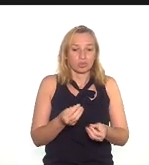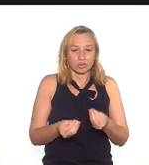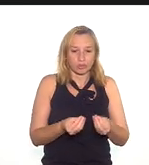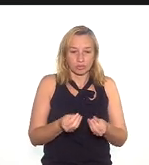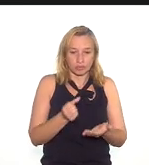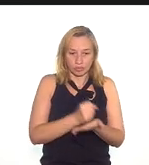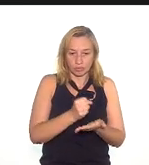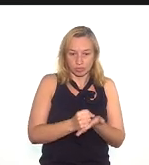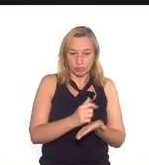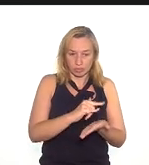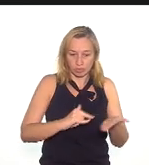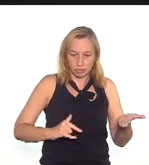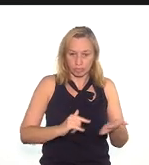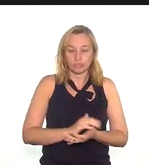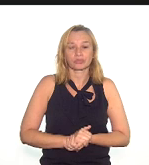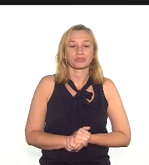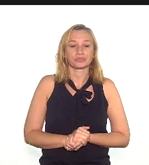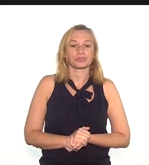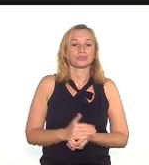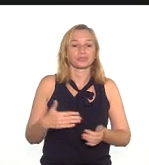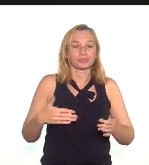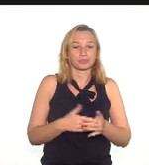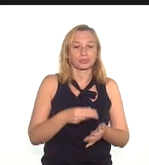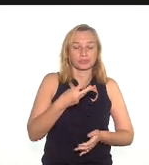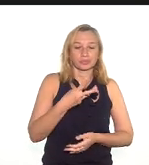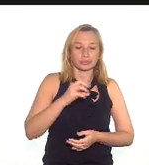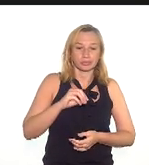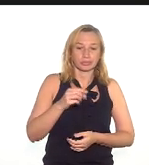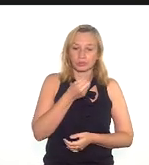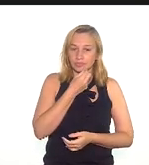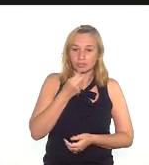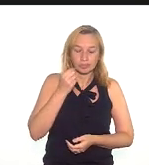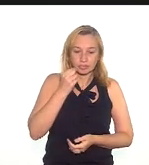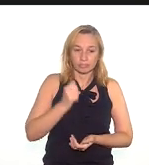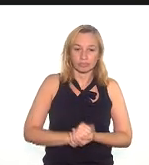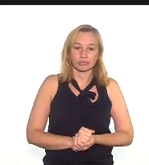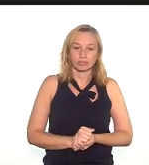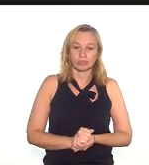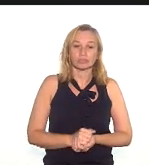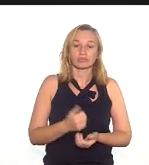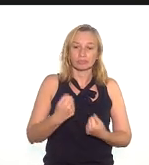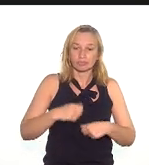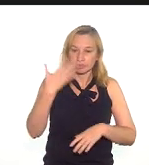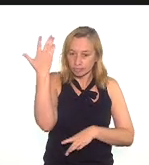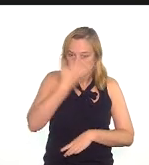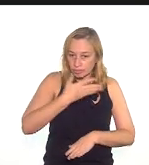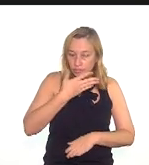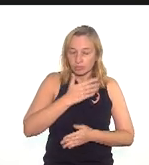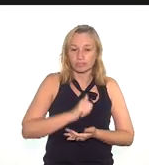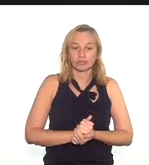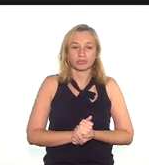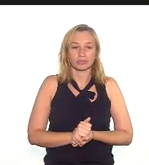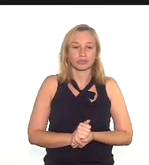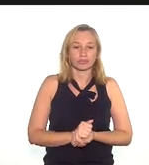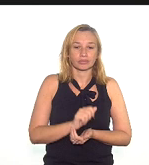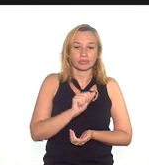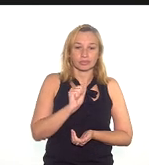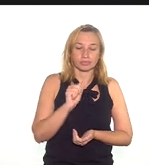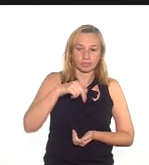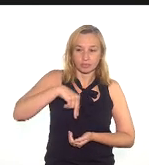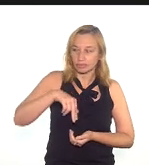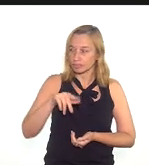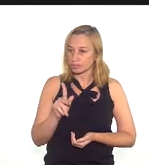contrato. Até 30 de setembro, ela tem que comprovar esses aportes para a ANP através